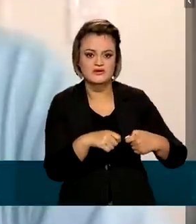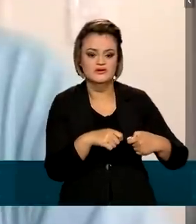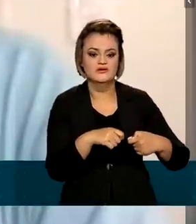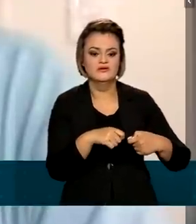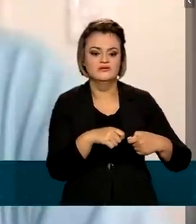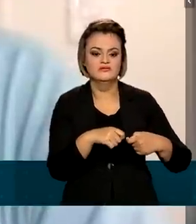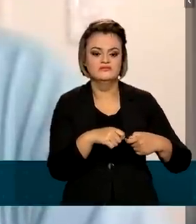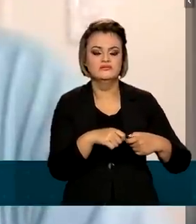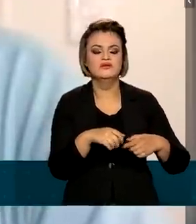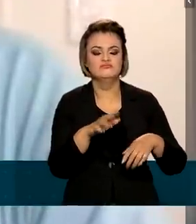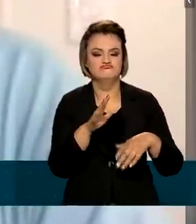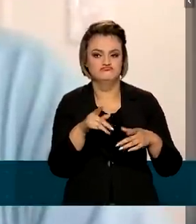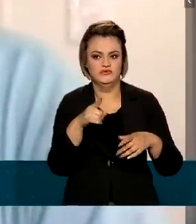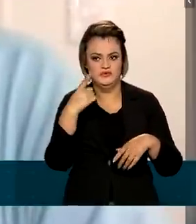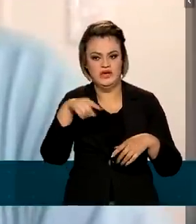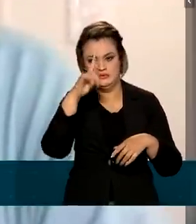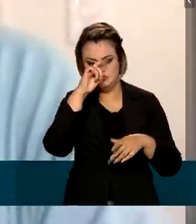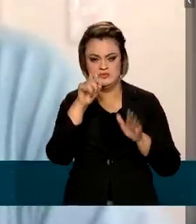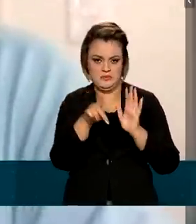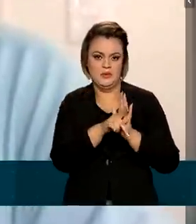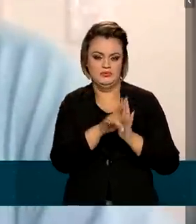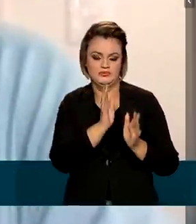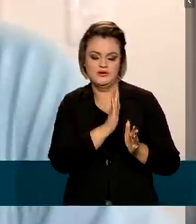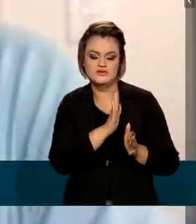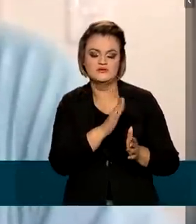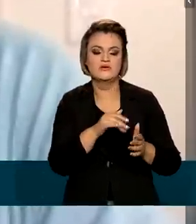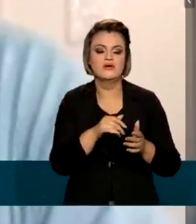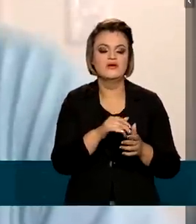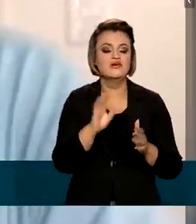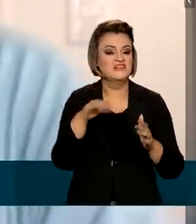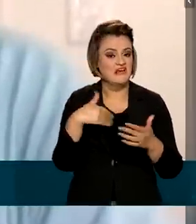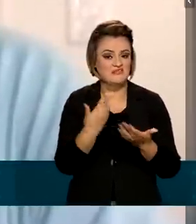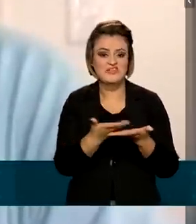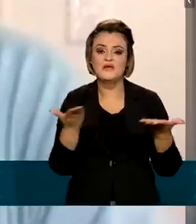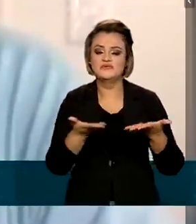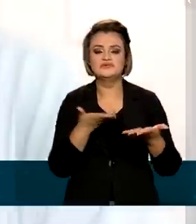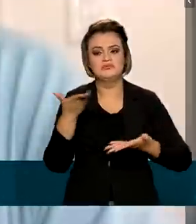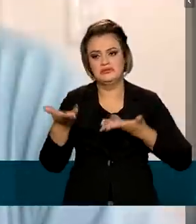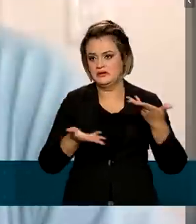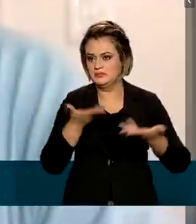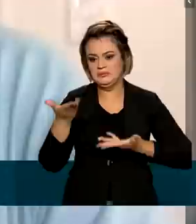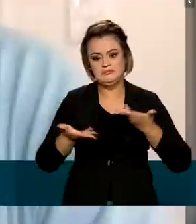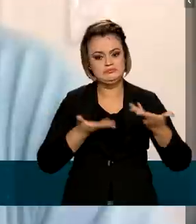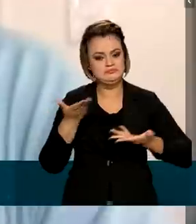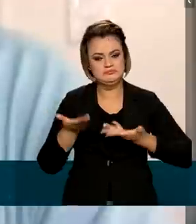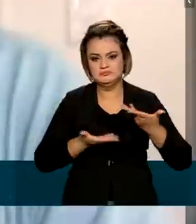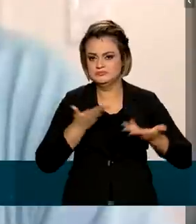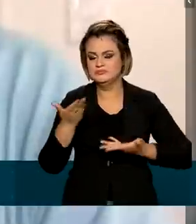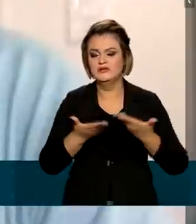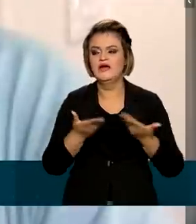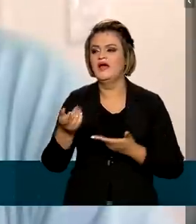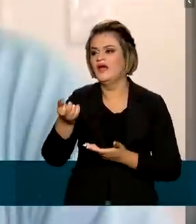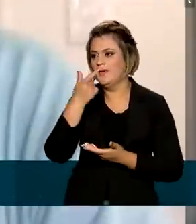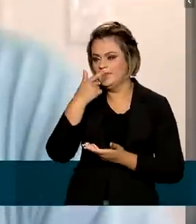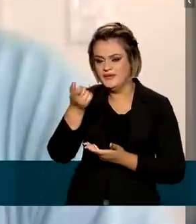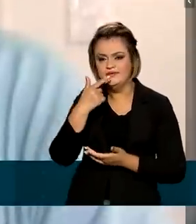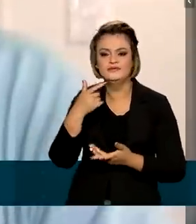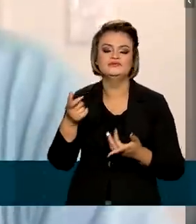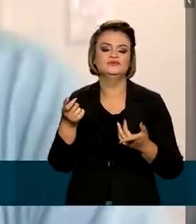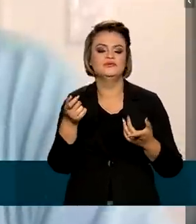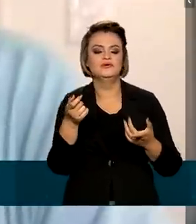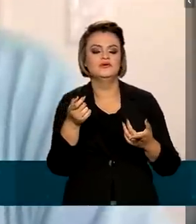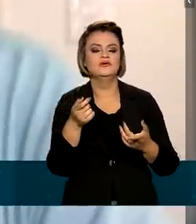é o hospital cardíaco. E até hoje estou me tratando. Pego remédio de alto